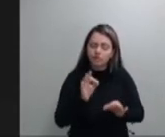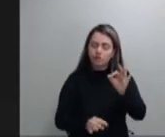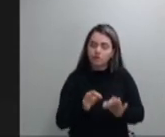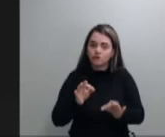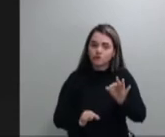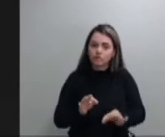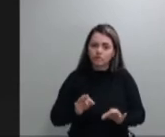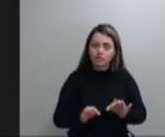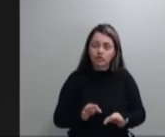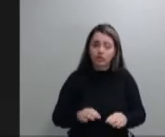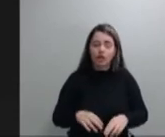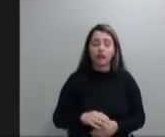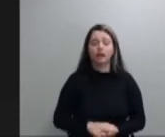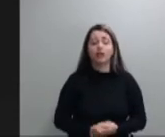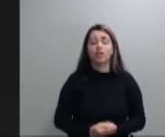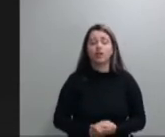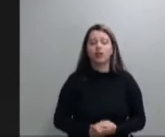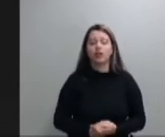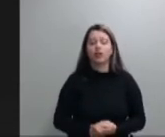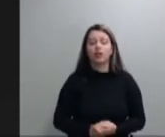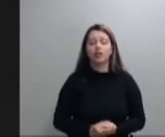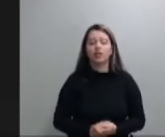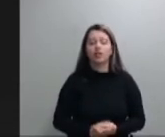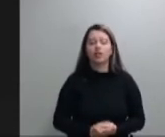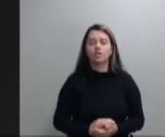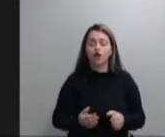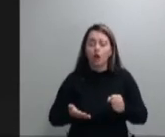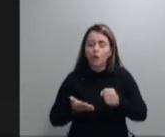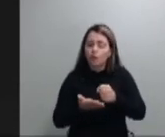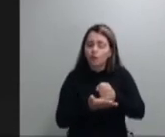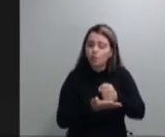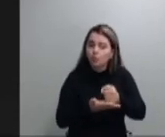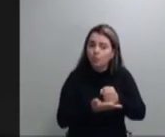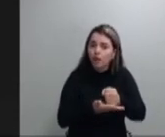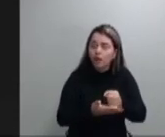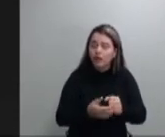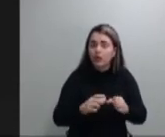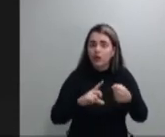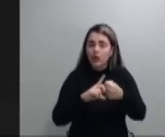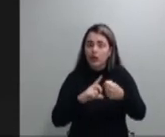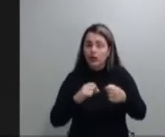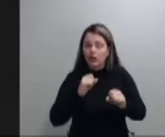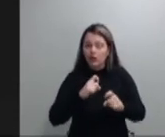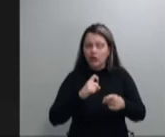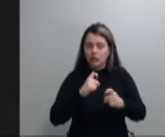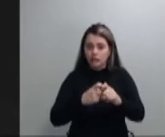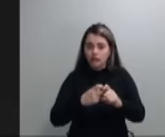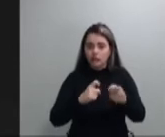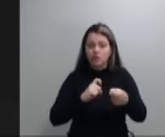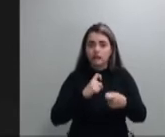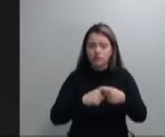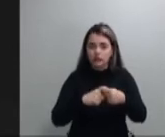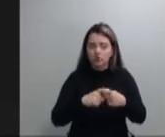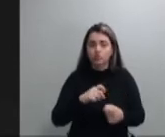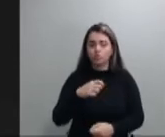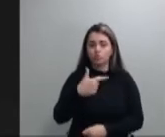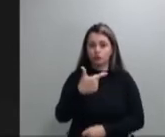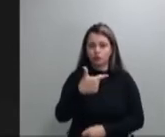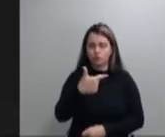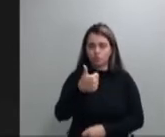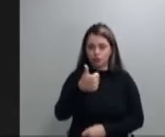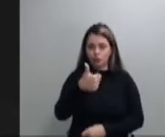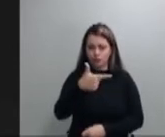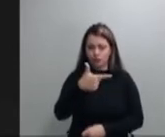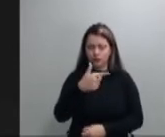a decisão liminar concedida e com fundamento no artigo 25 inciso 12 do regimento interno do CNJ julgo